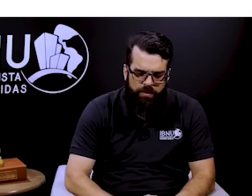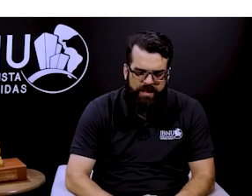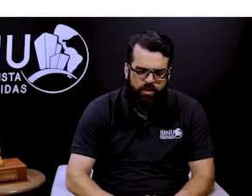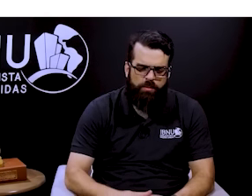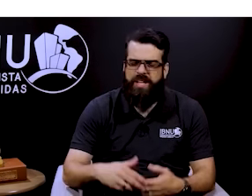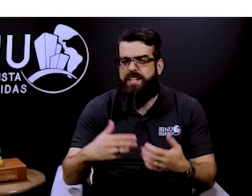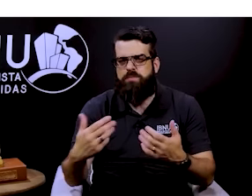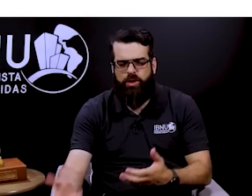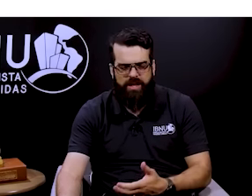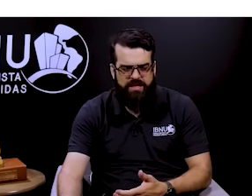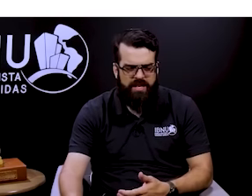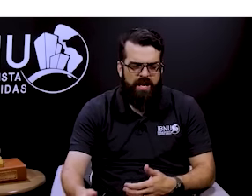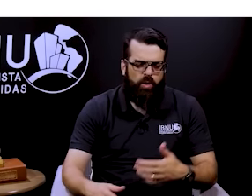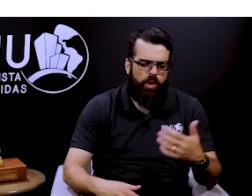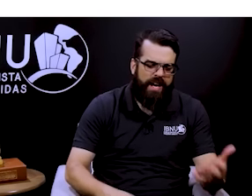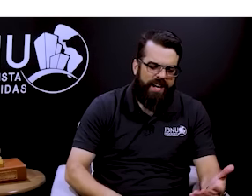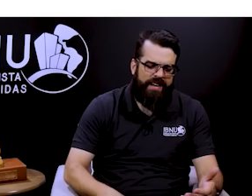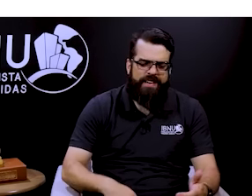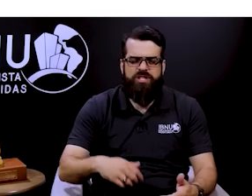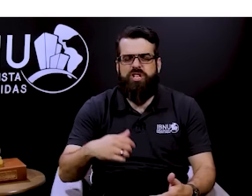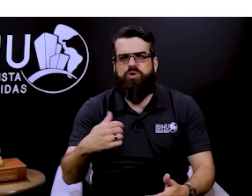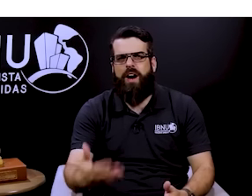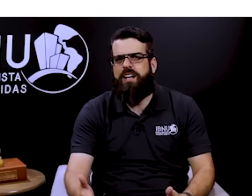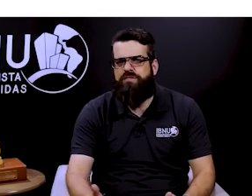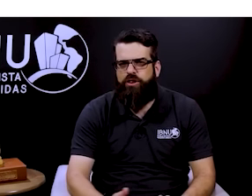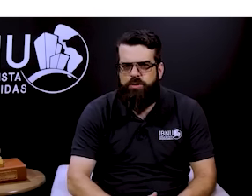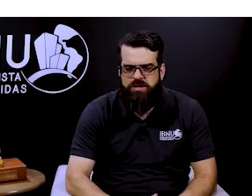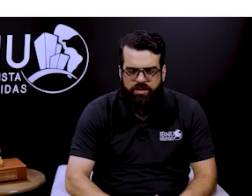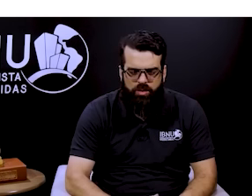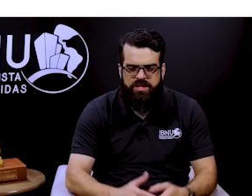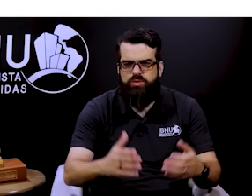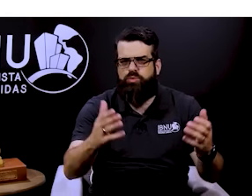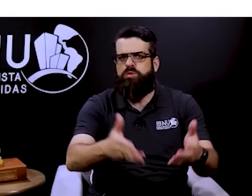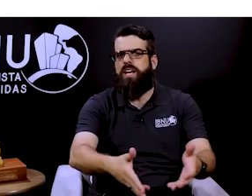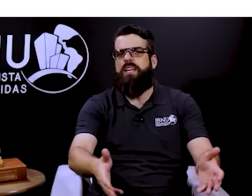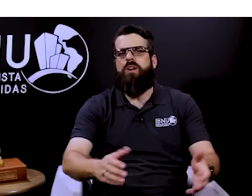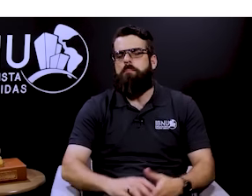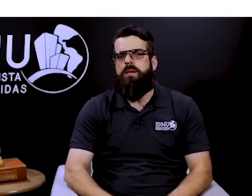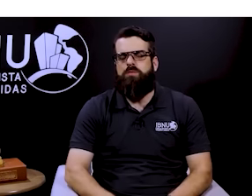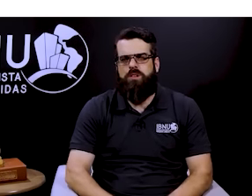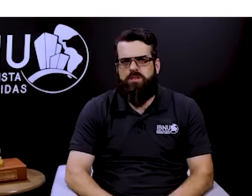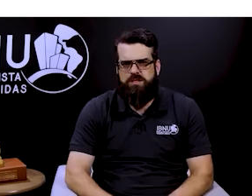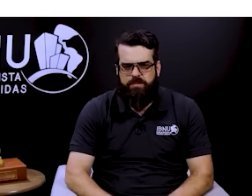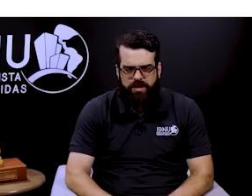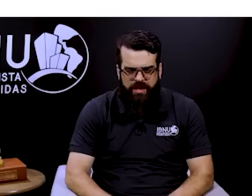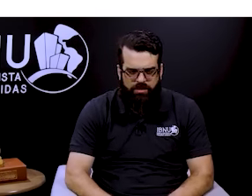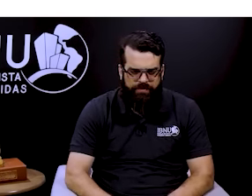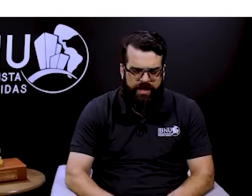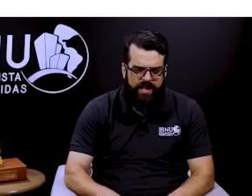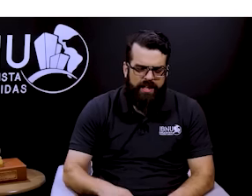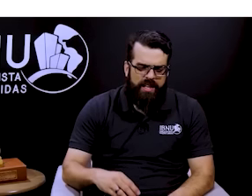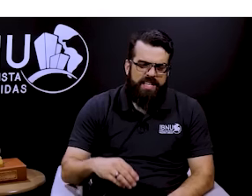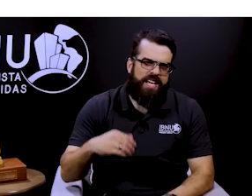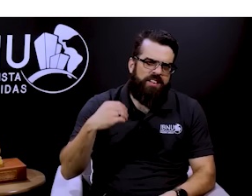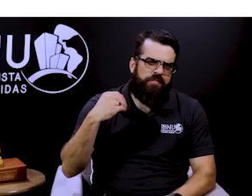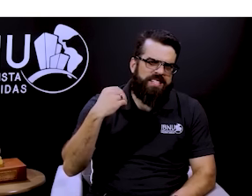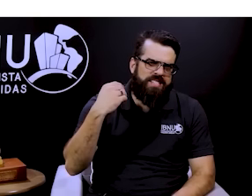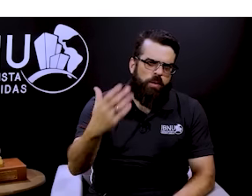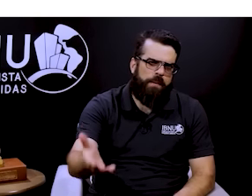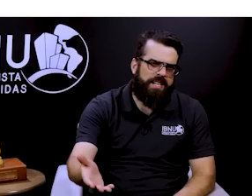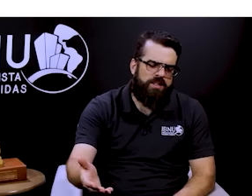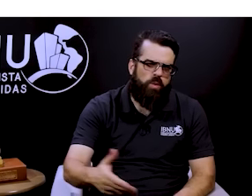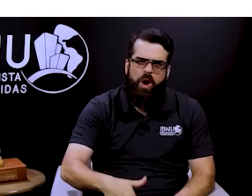exibição pública, como dar esmolas, orar, jejuar de forma ostentosa, isso tudo está aí no capítulo que nós estamos lendo. E aí